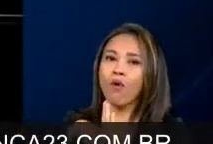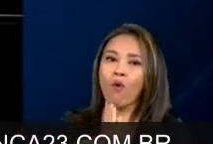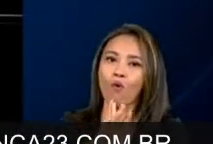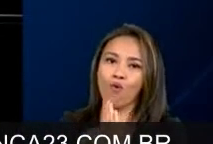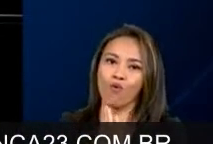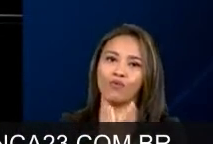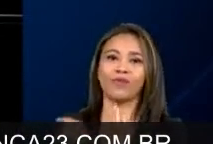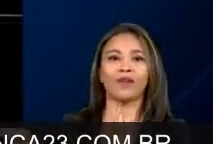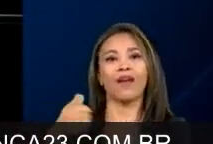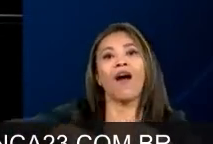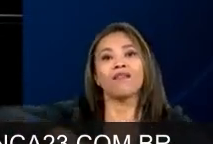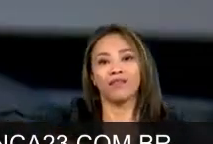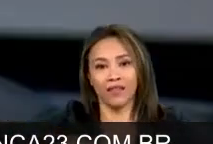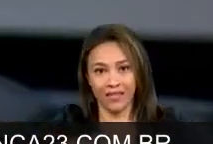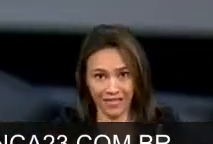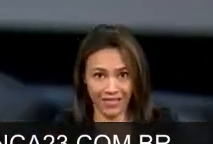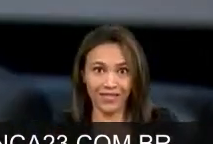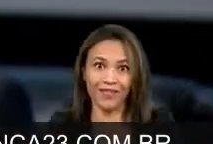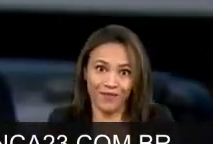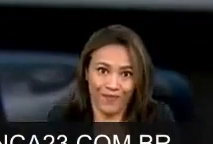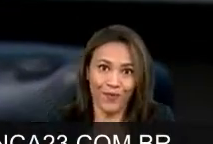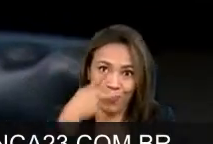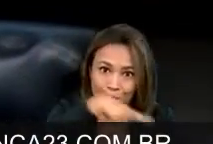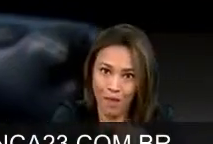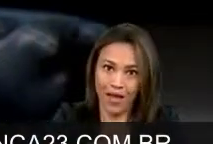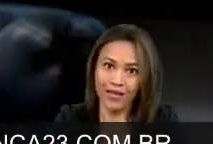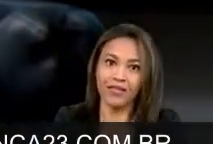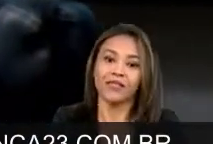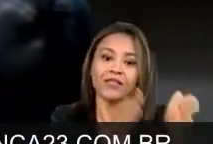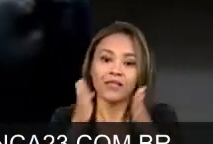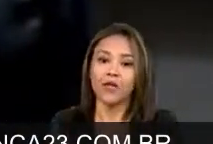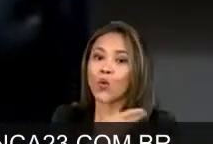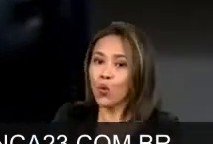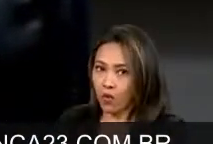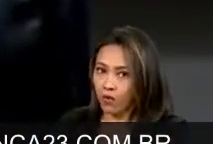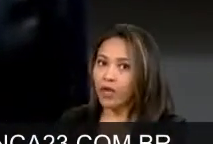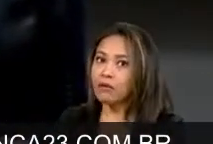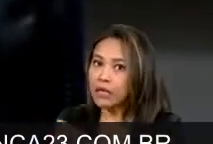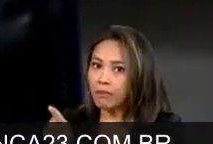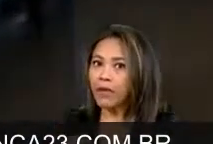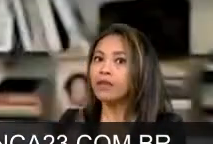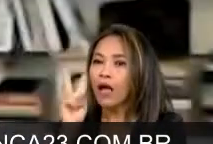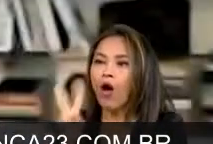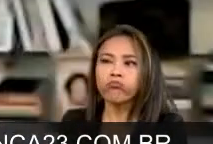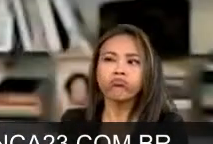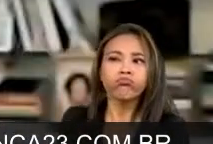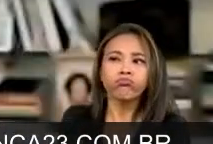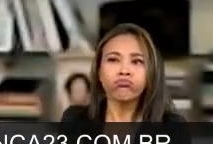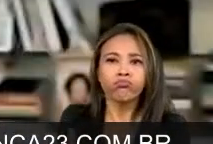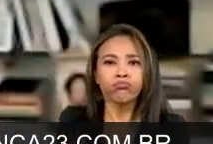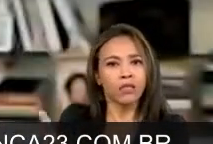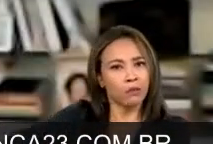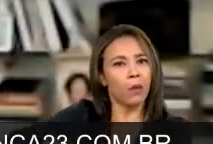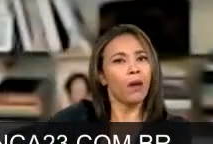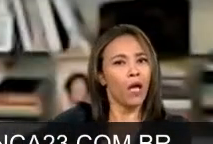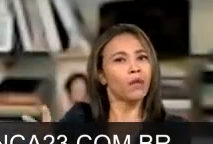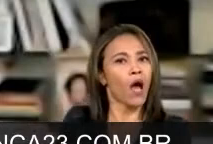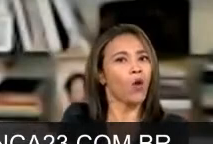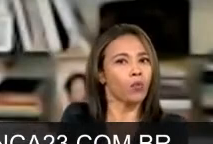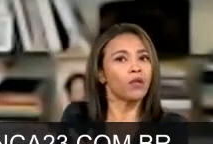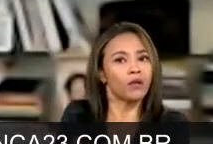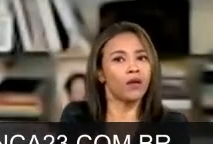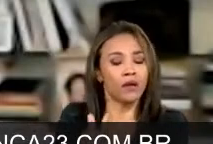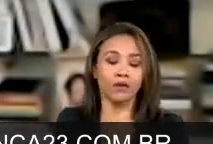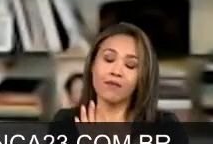o desempenho das ações no país. O governo também disse que está monitorando a crise. Mas, segundo economistas